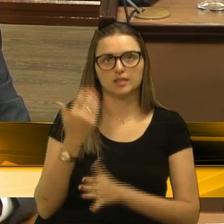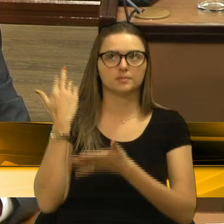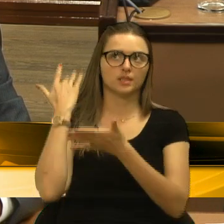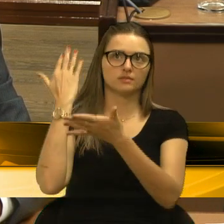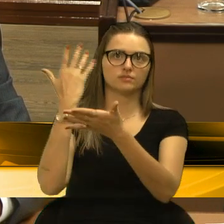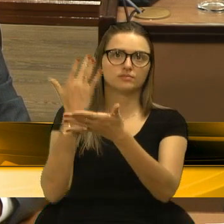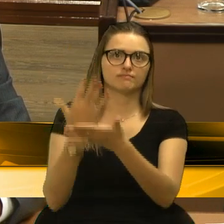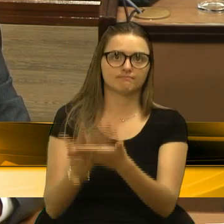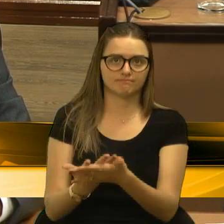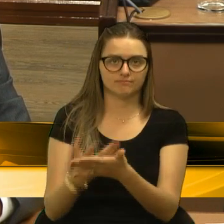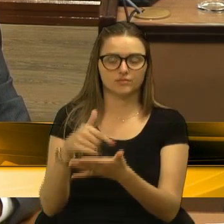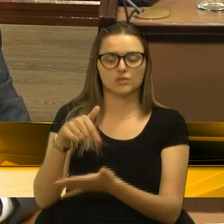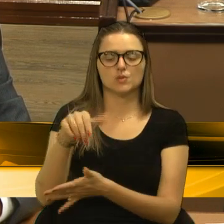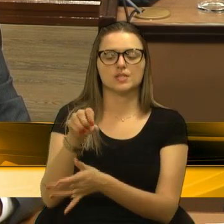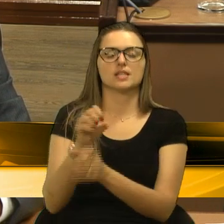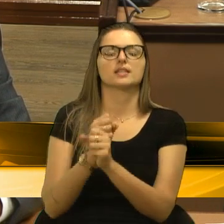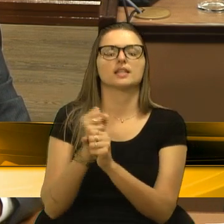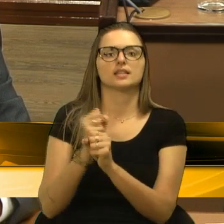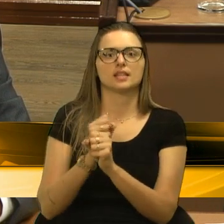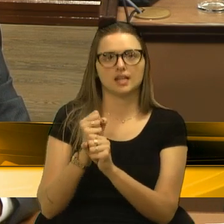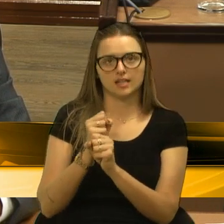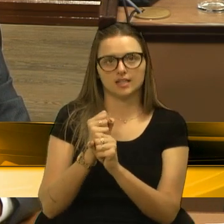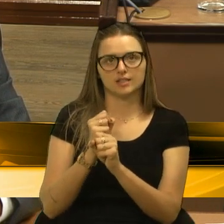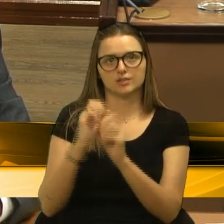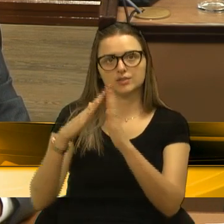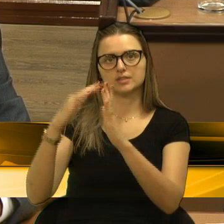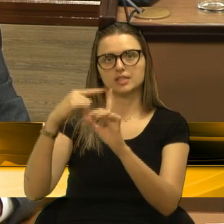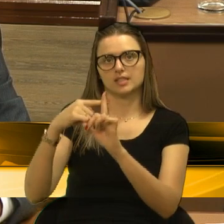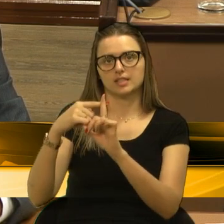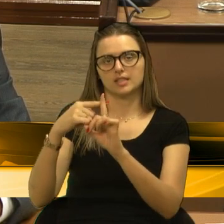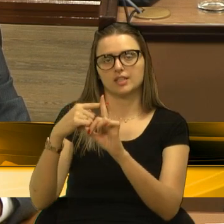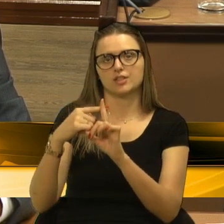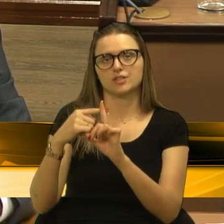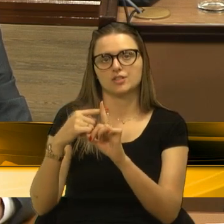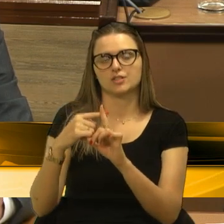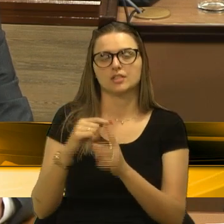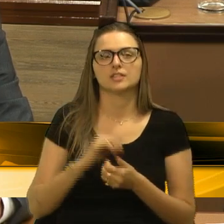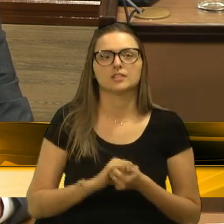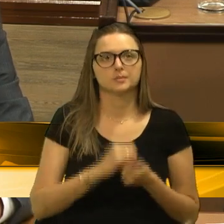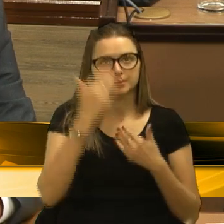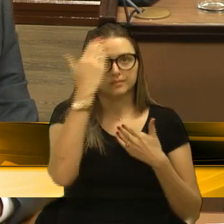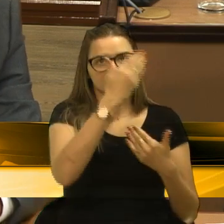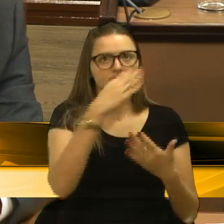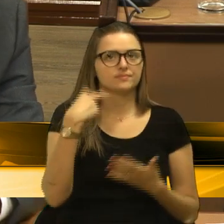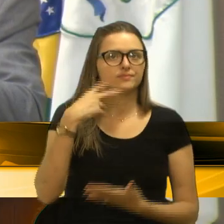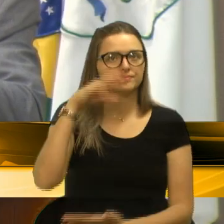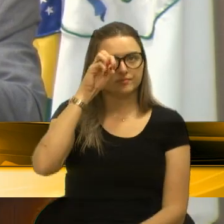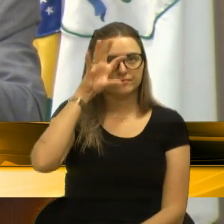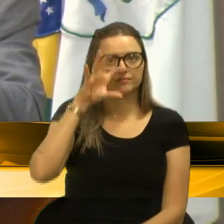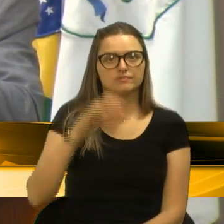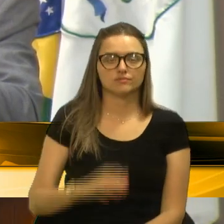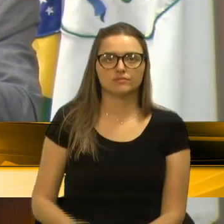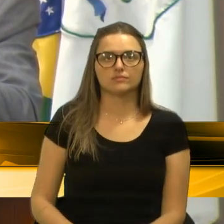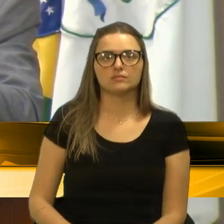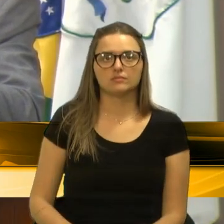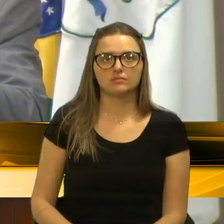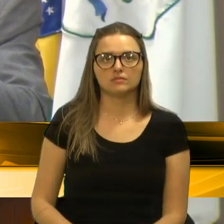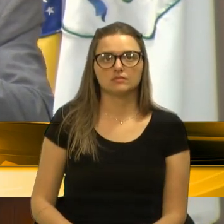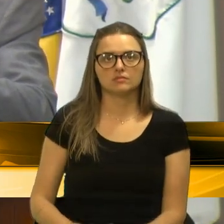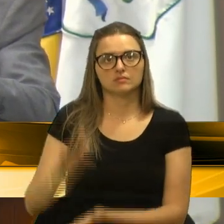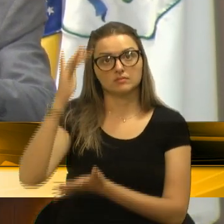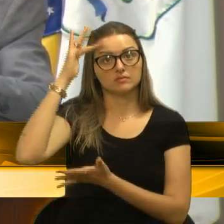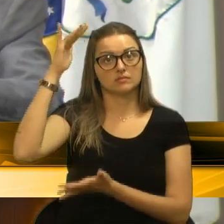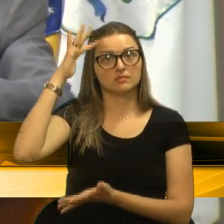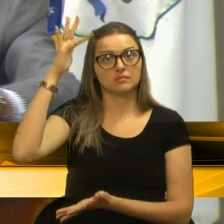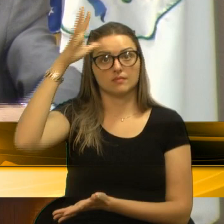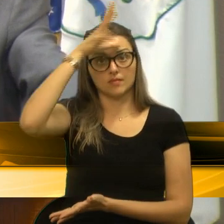70 anos da Paróquia Imaculada Conceição. Muito obrigado, vereador Adiló. Obrigado, vereador Fiuza. E imaginem o poder